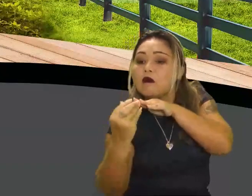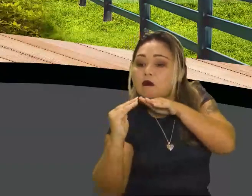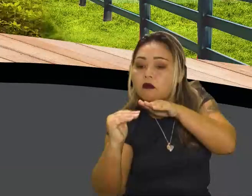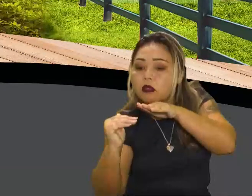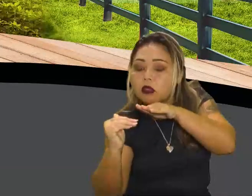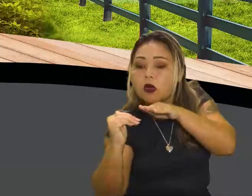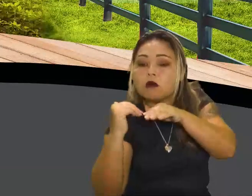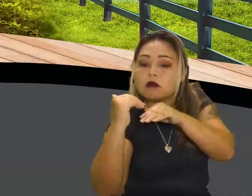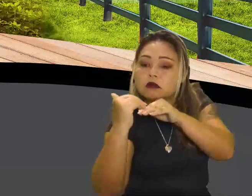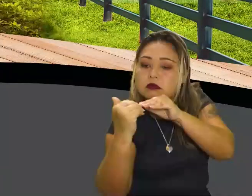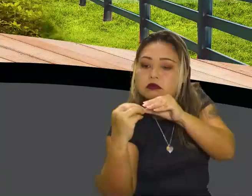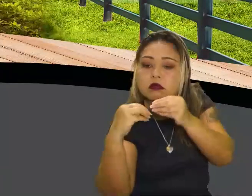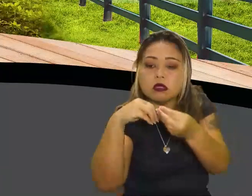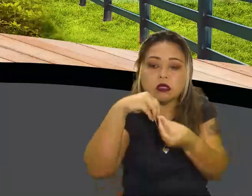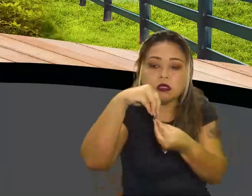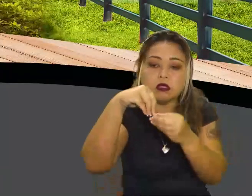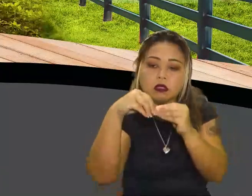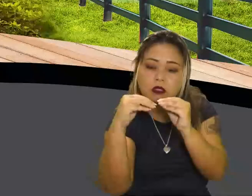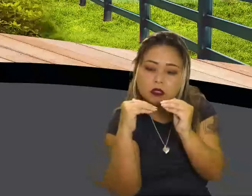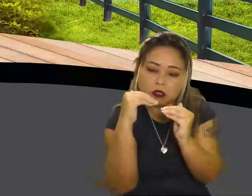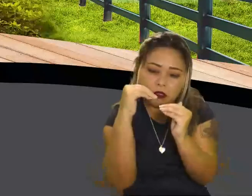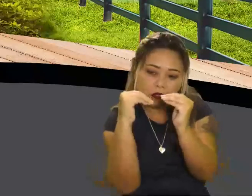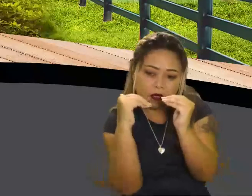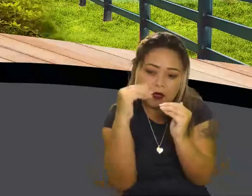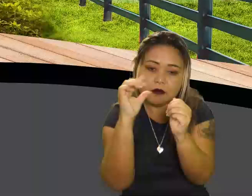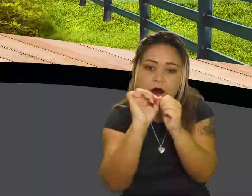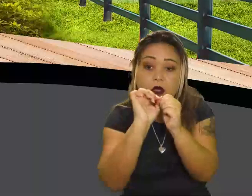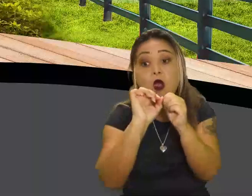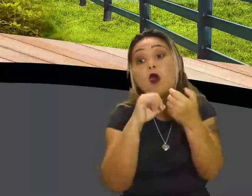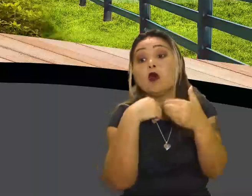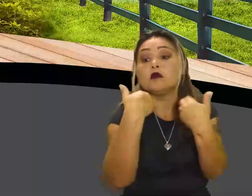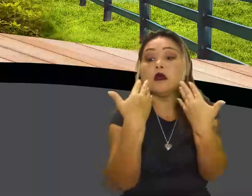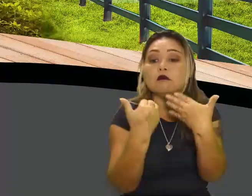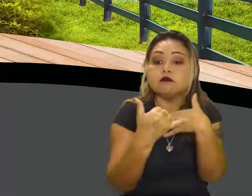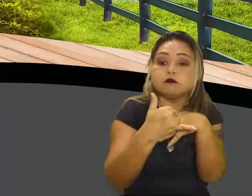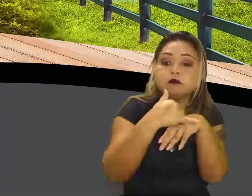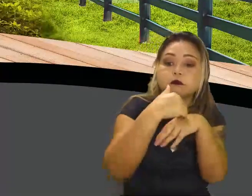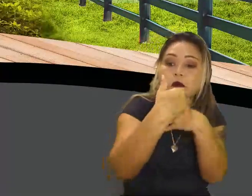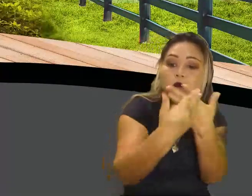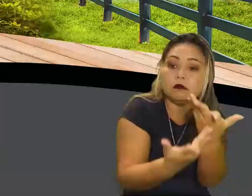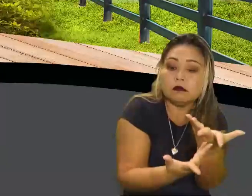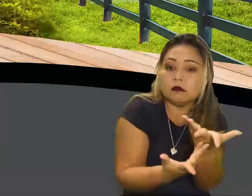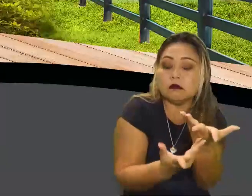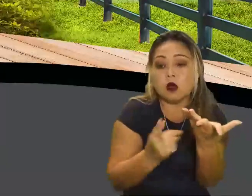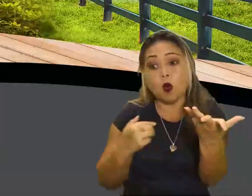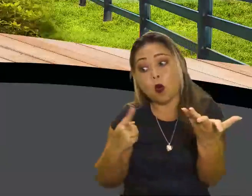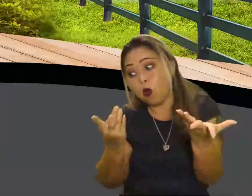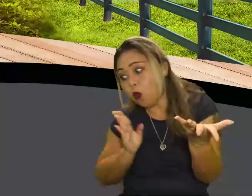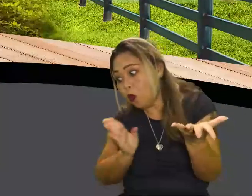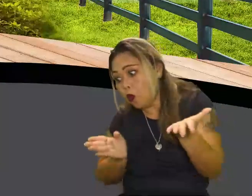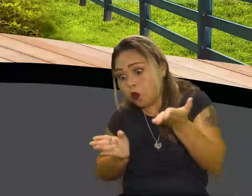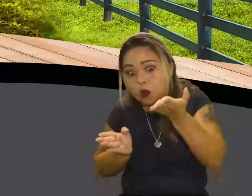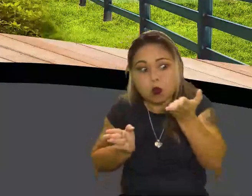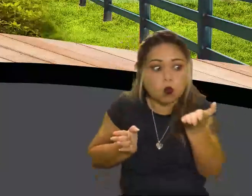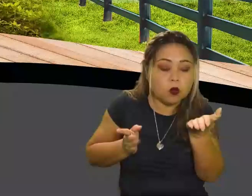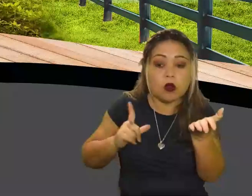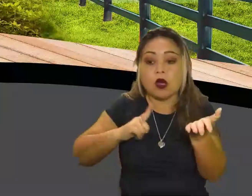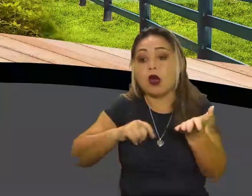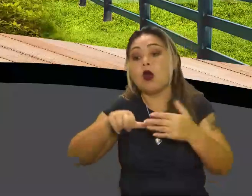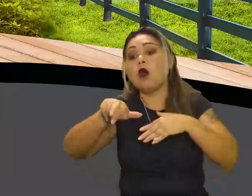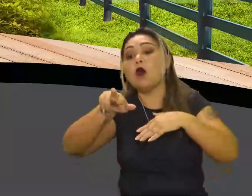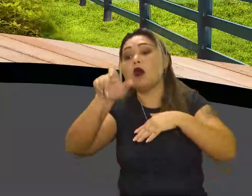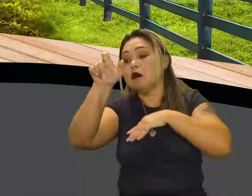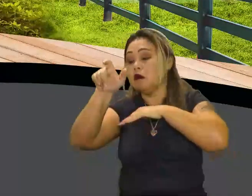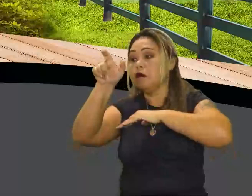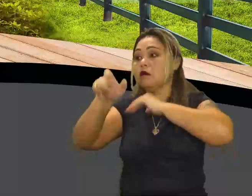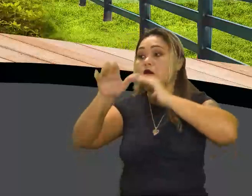é a fase da metamorfose, né? Ou é a lá da engorda? Ou um ou outro. Mas tem